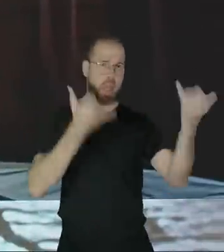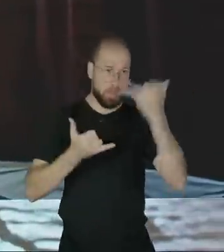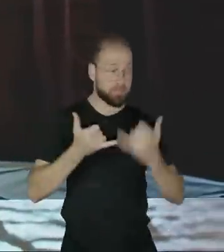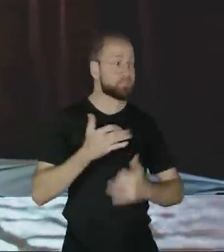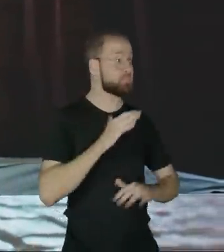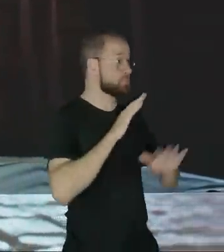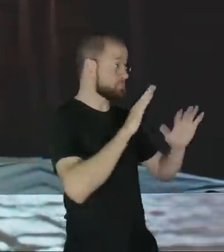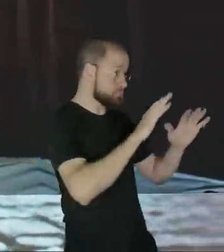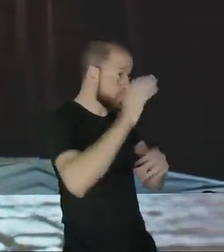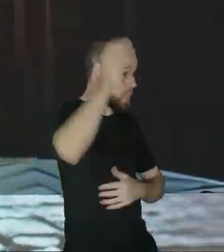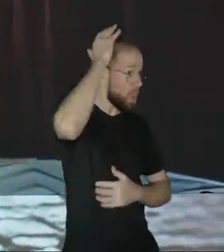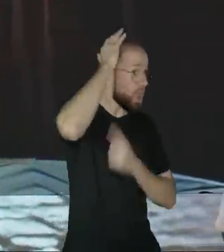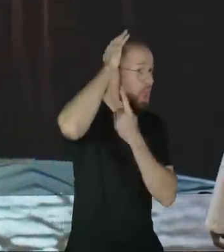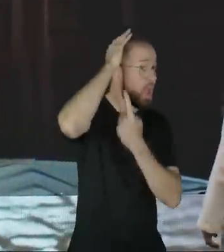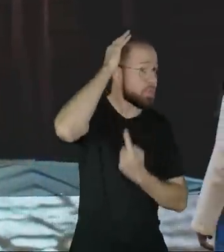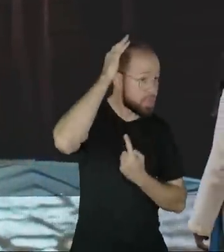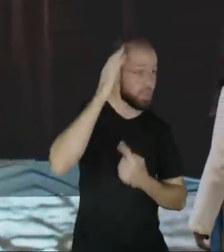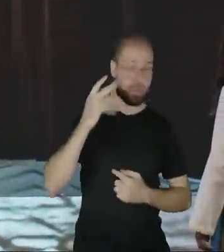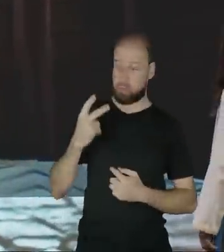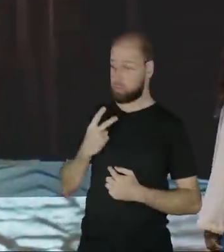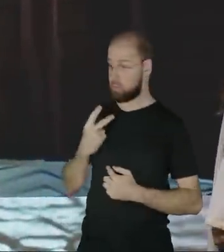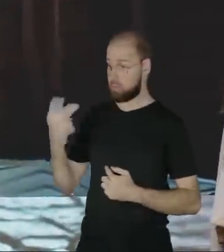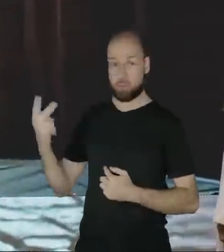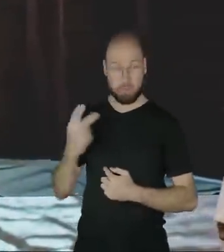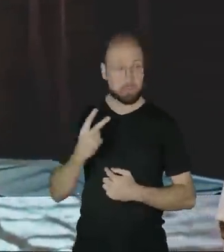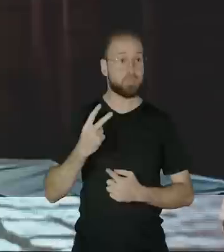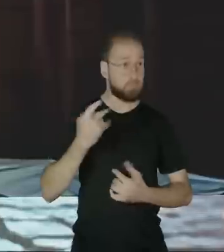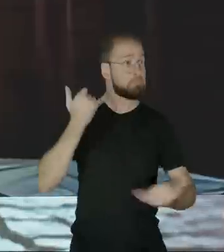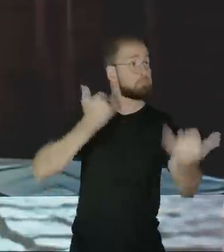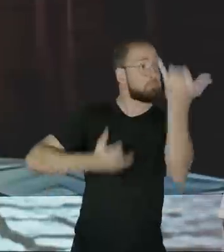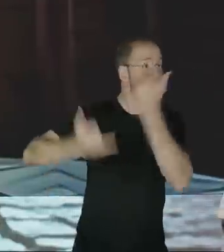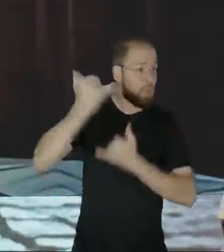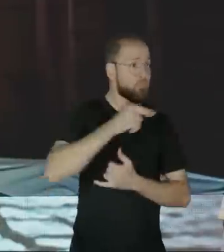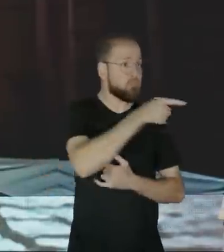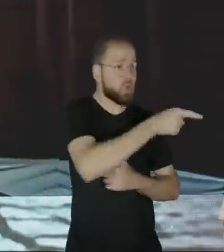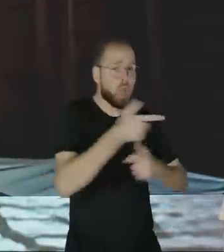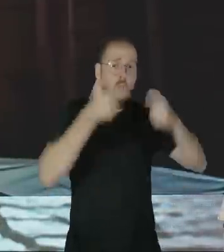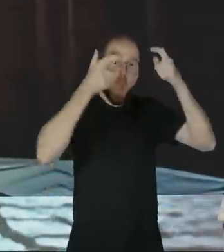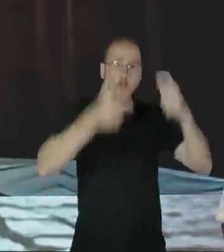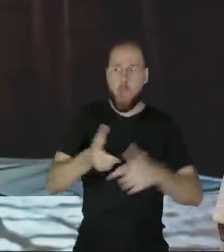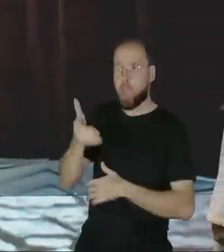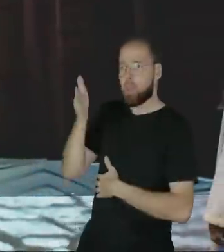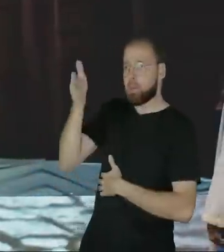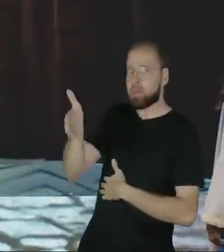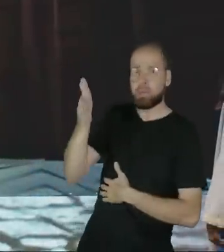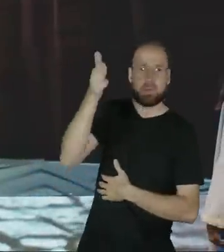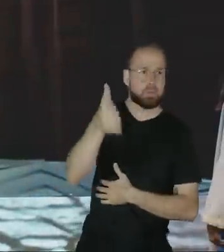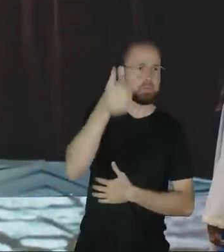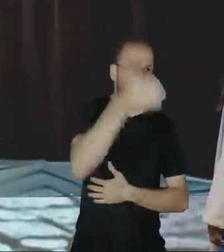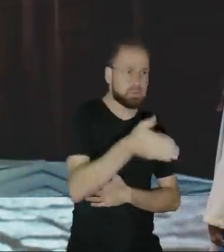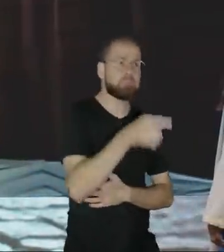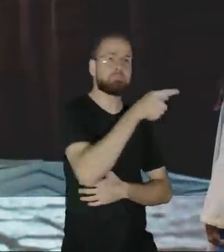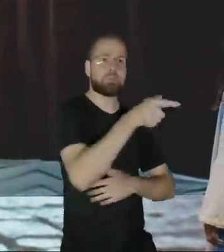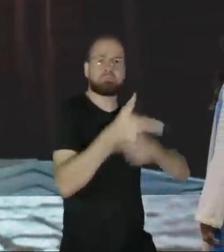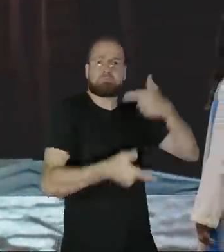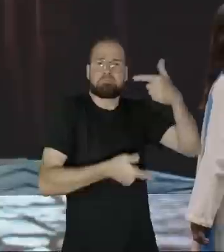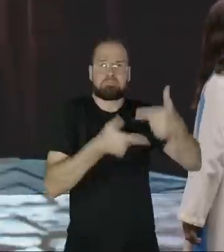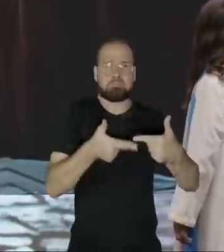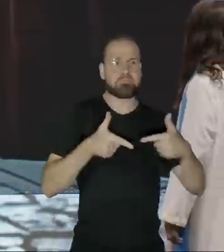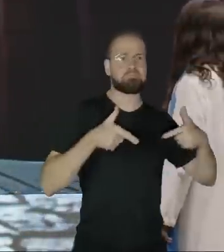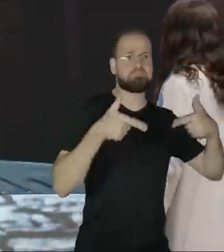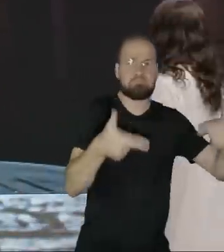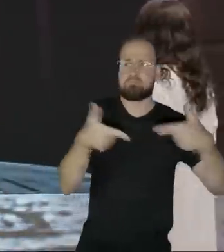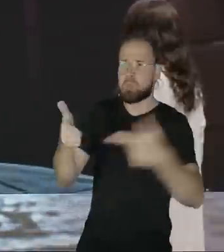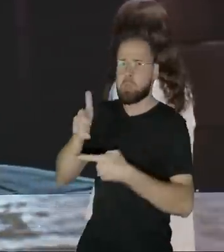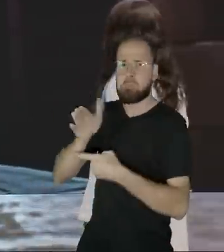marido ouvimos que por todos os lugares que o Senhor passou, tens feito bem, tens curado